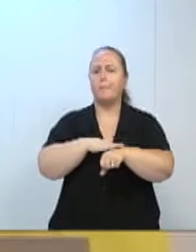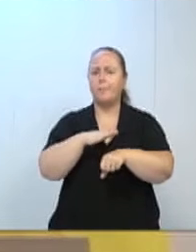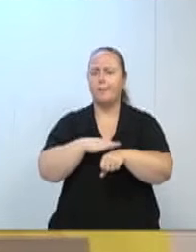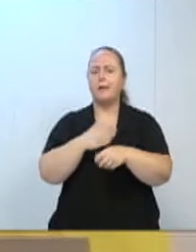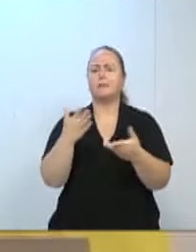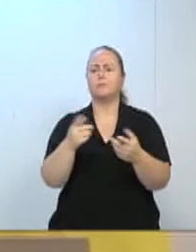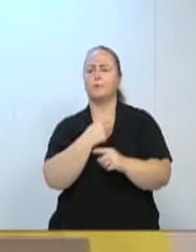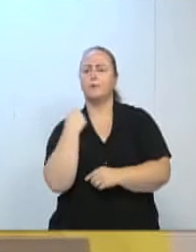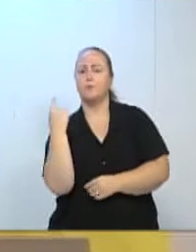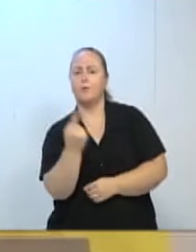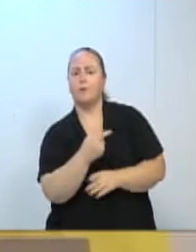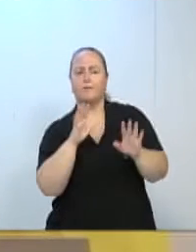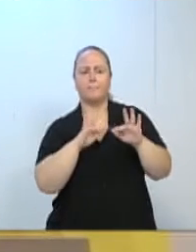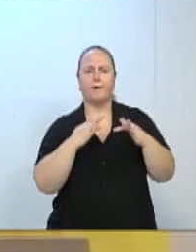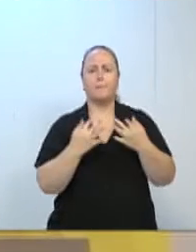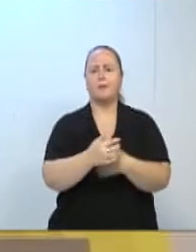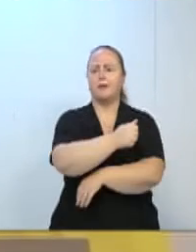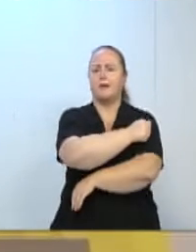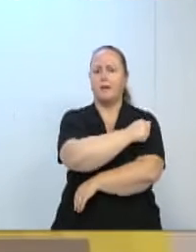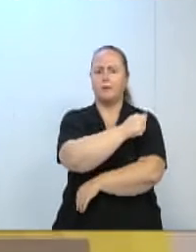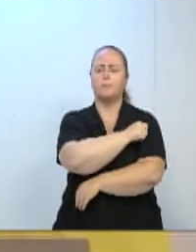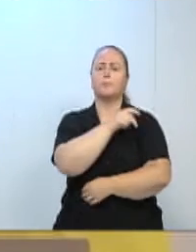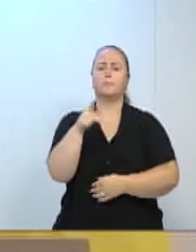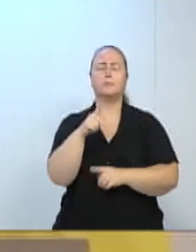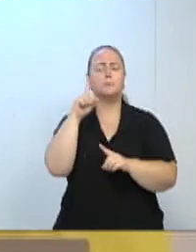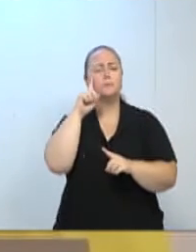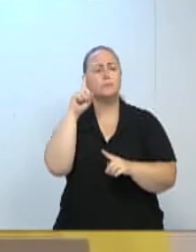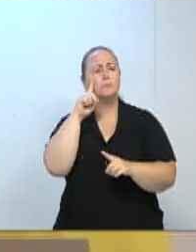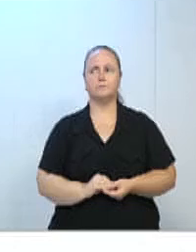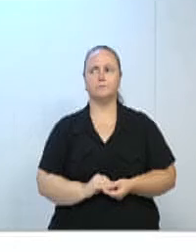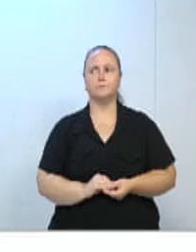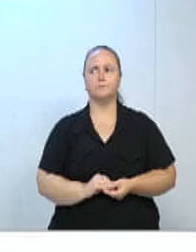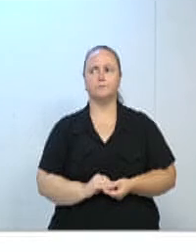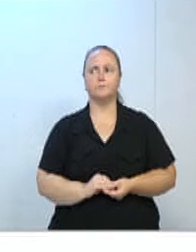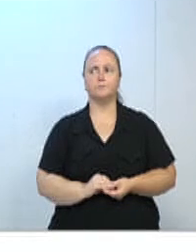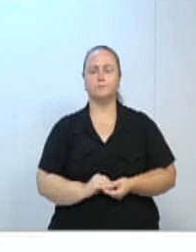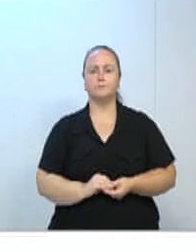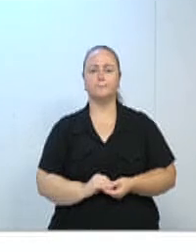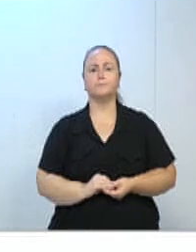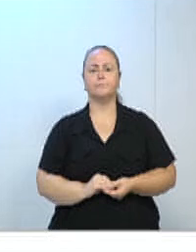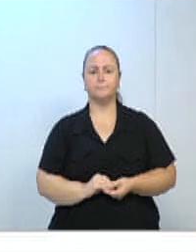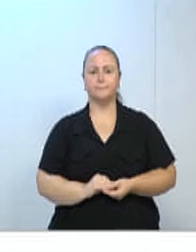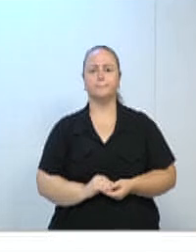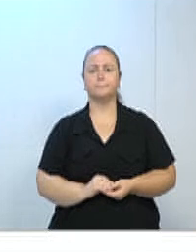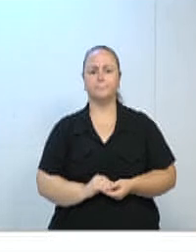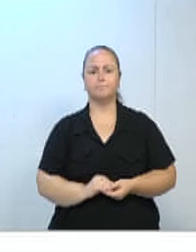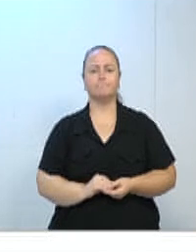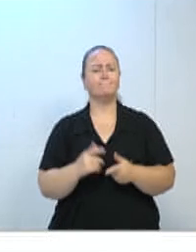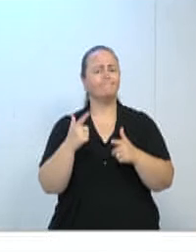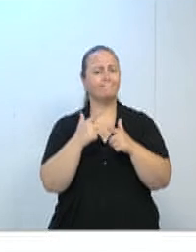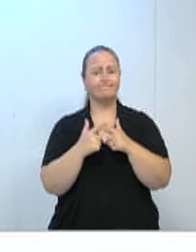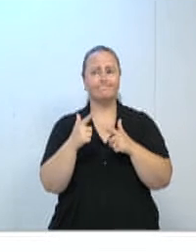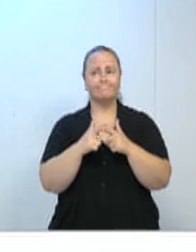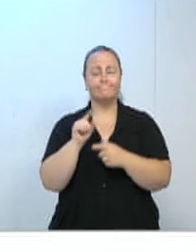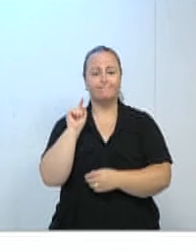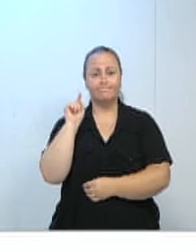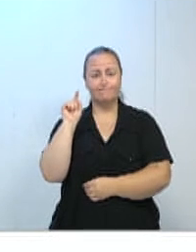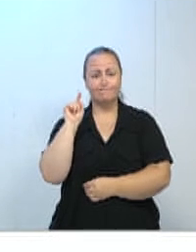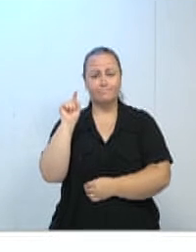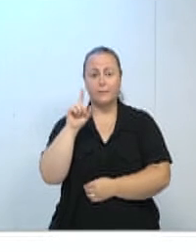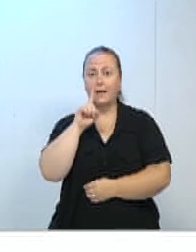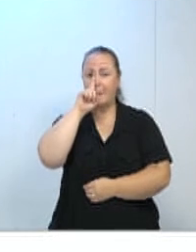professores e familiares passamos todos os dias do ano letivo o número de travessias perigosas que são